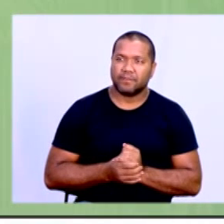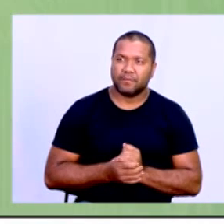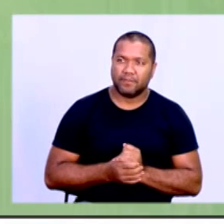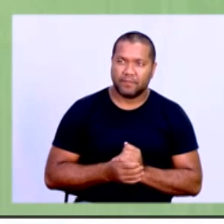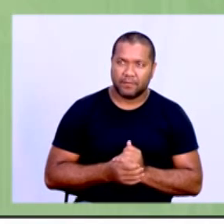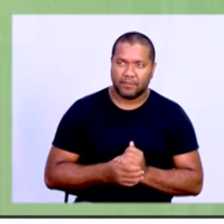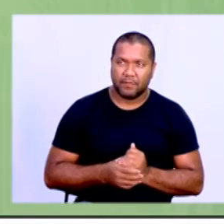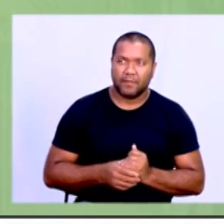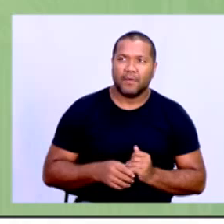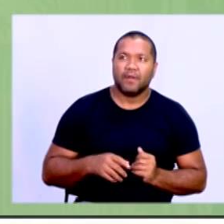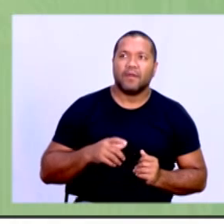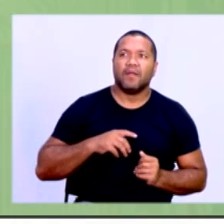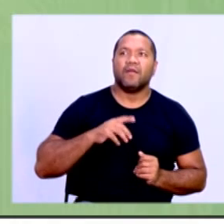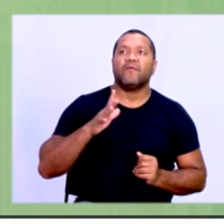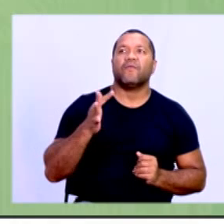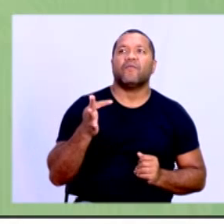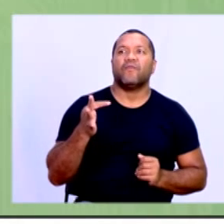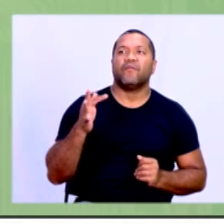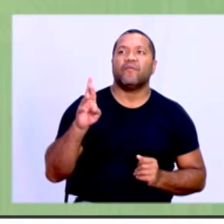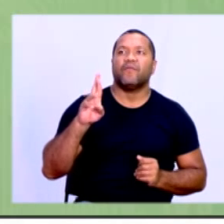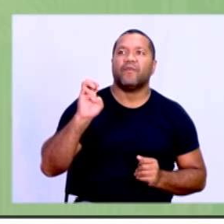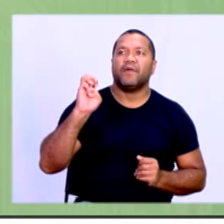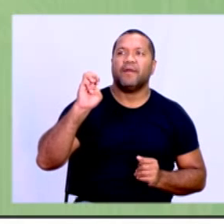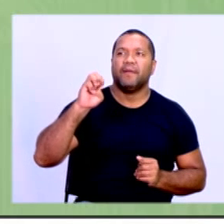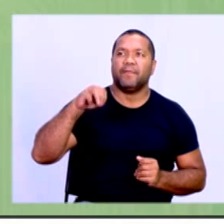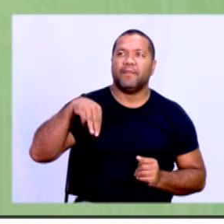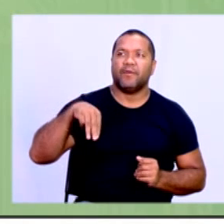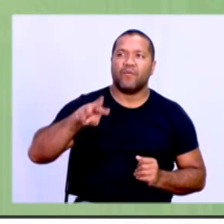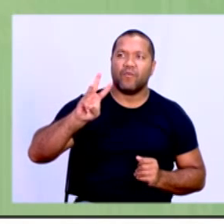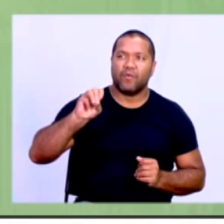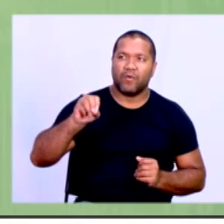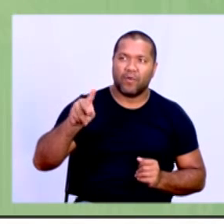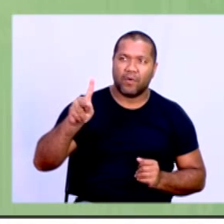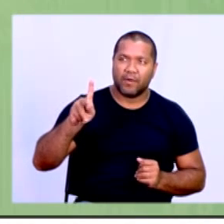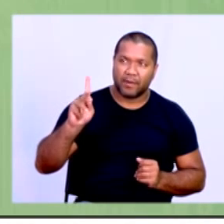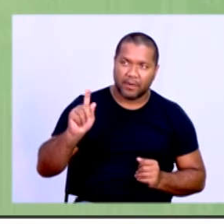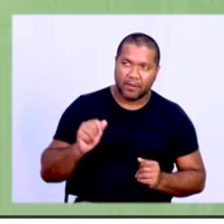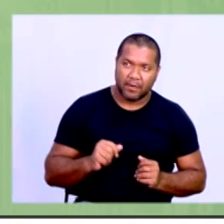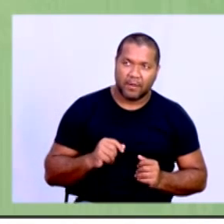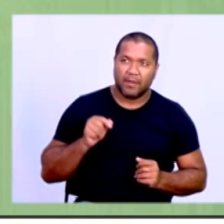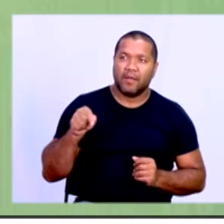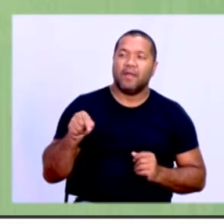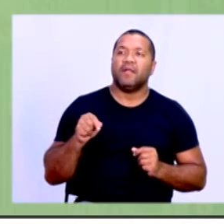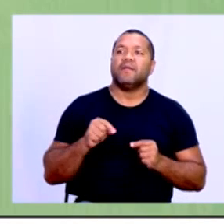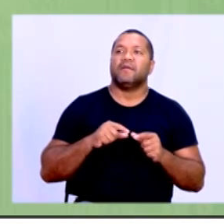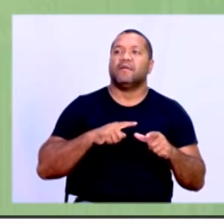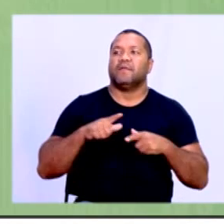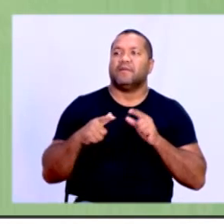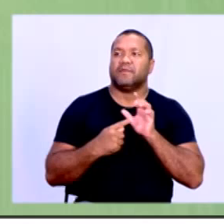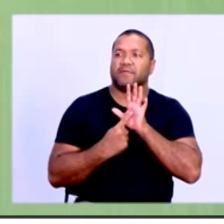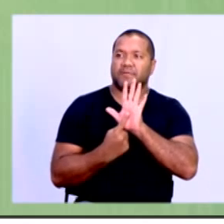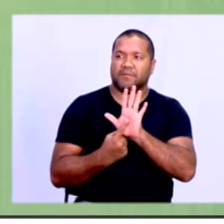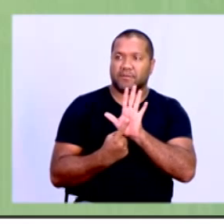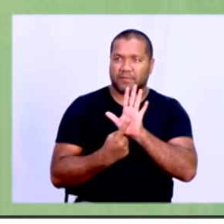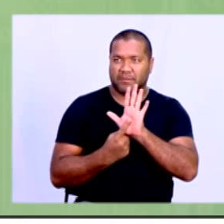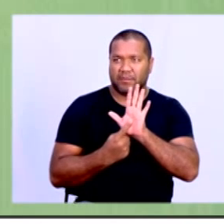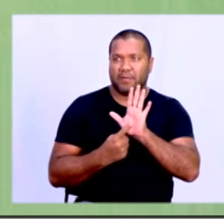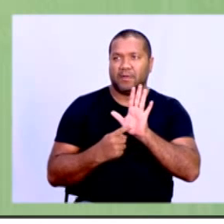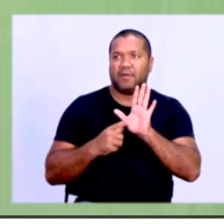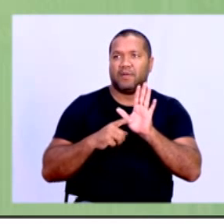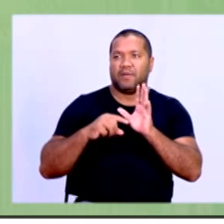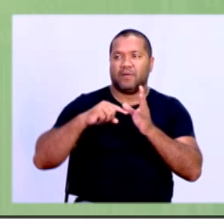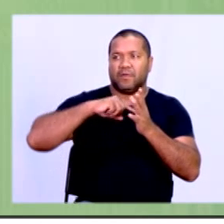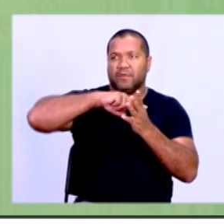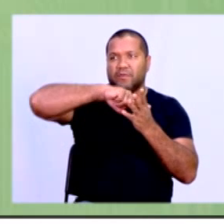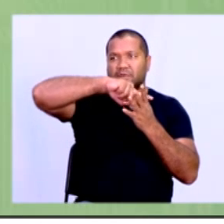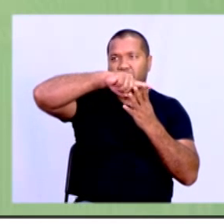o framework eu vou ter, na verdade, o que acontece? O framework, ele me traz o Model View